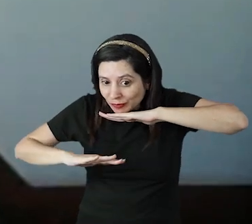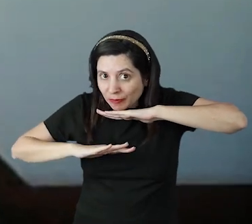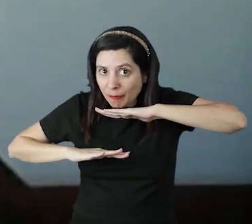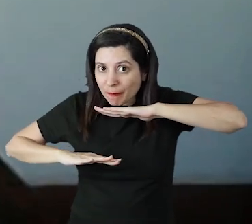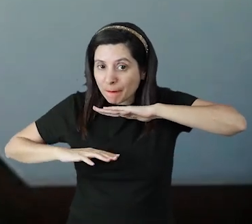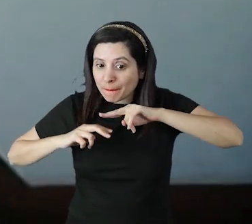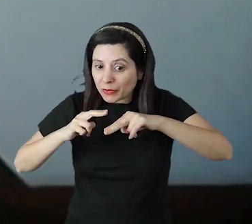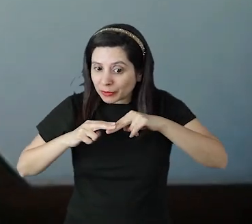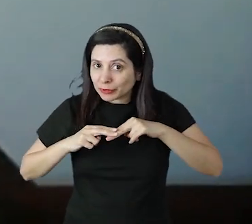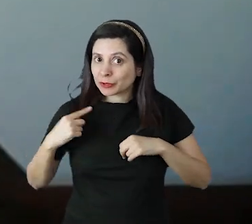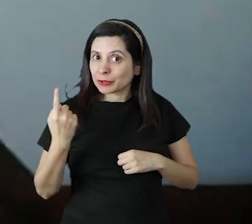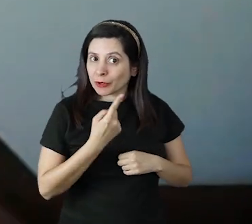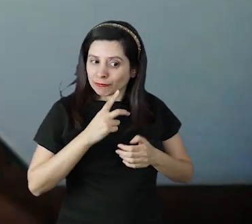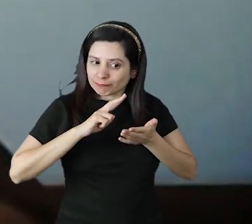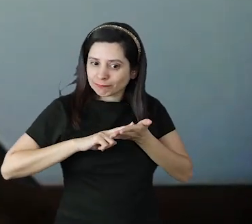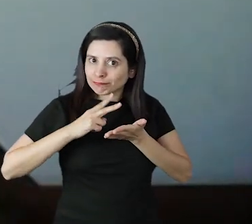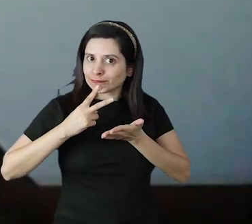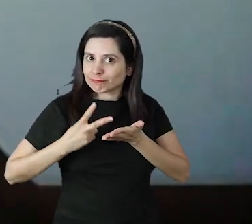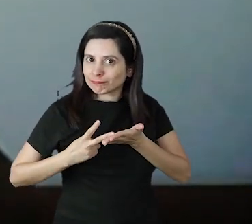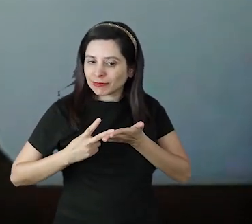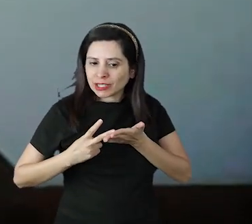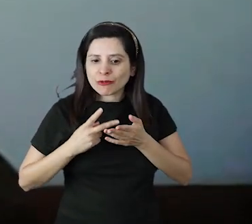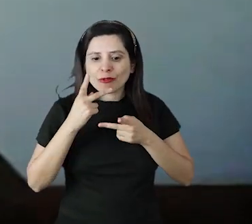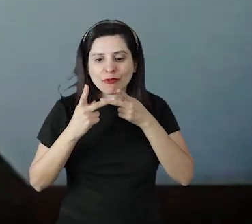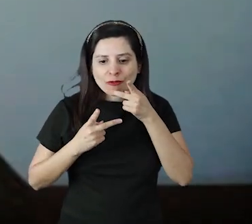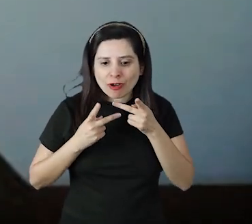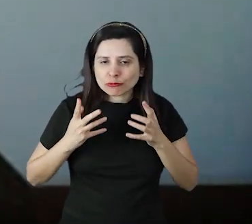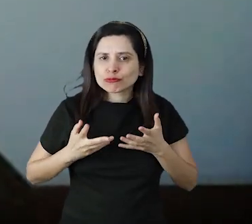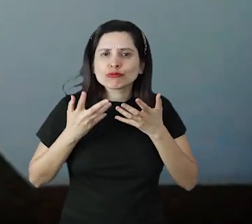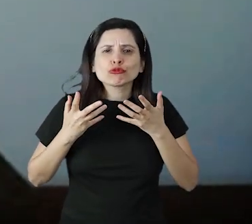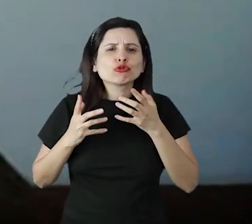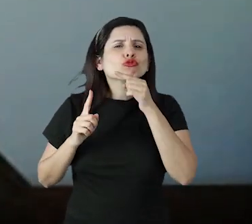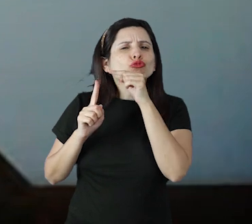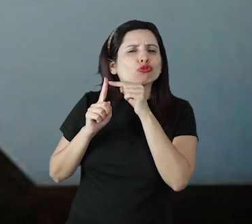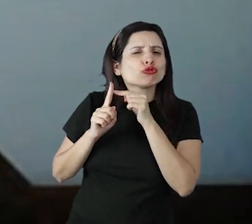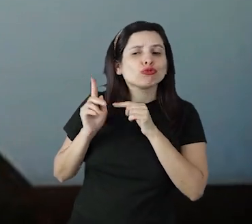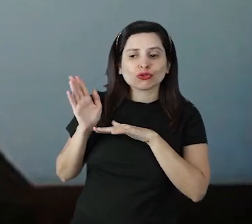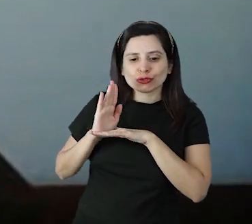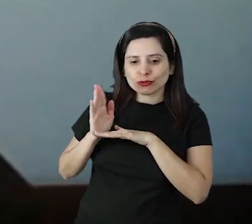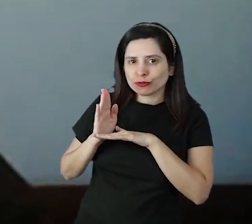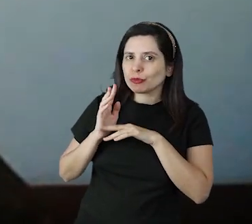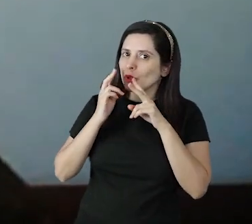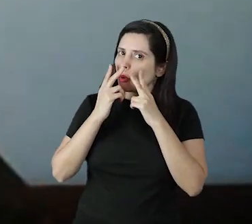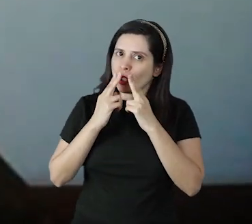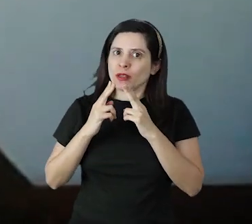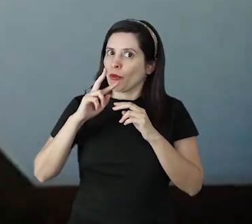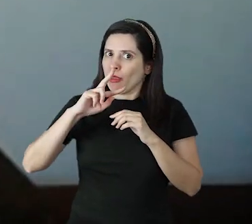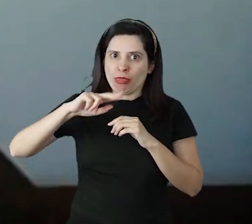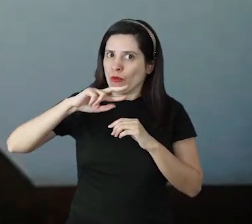essa tradução, né. E obviamente eu estou falando de um estilo de filme, que eu acho que nem todos os filmes se